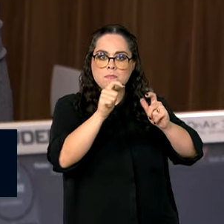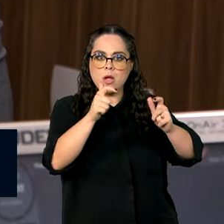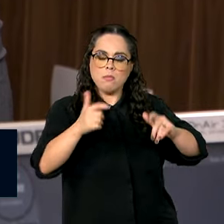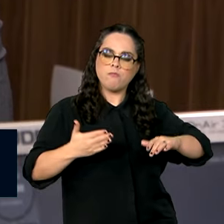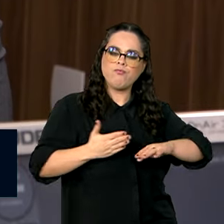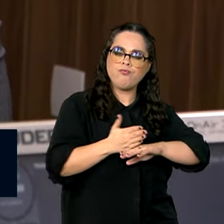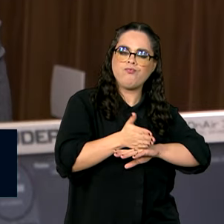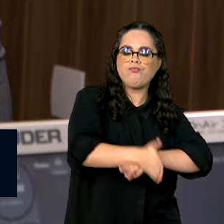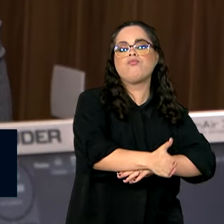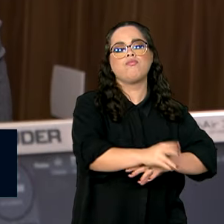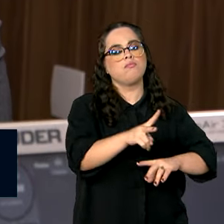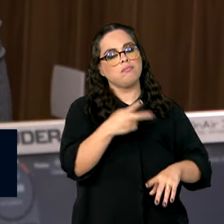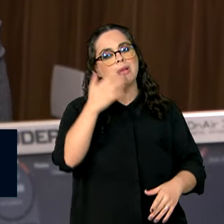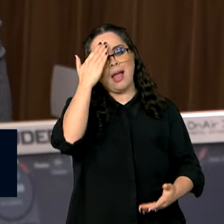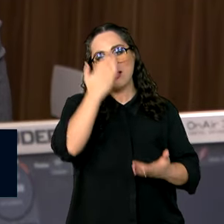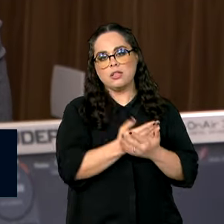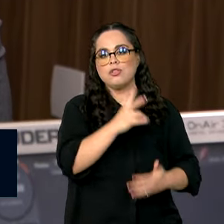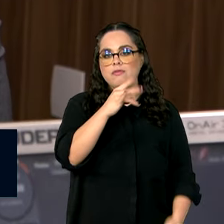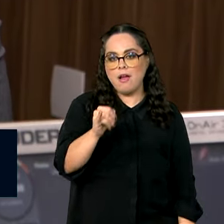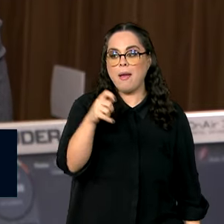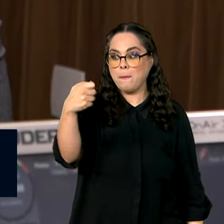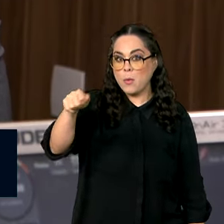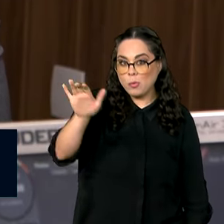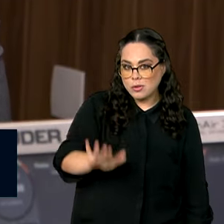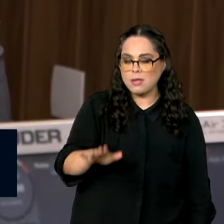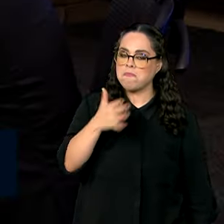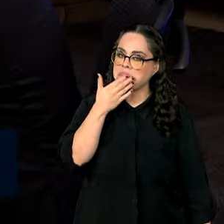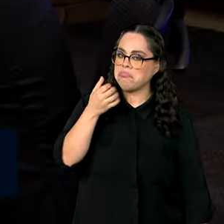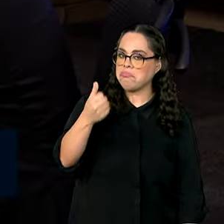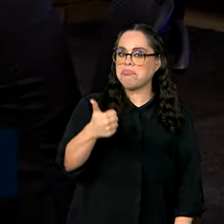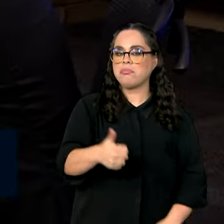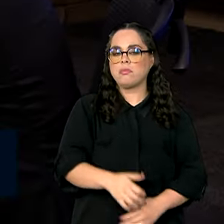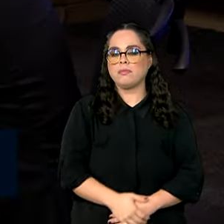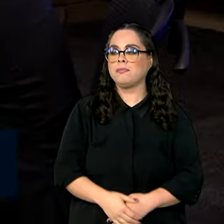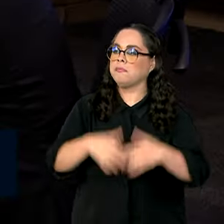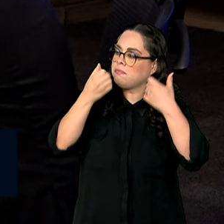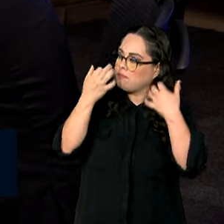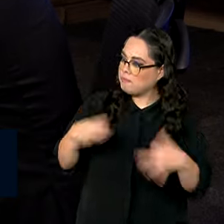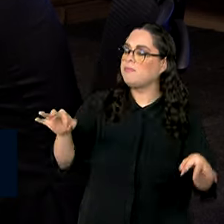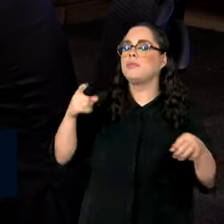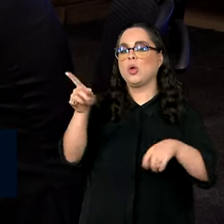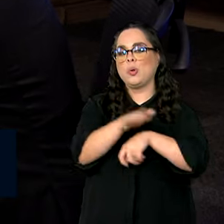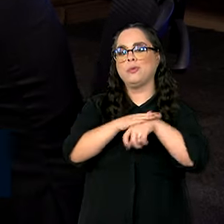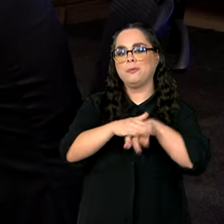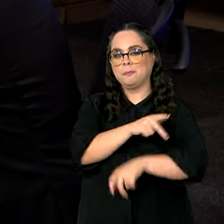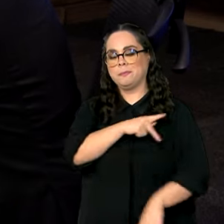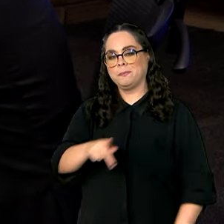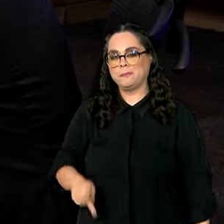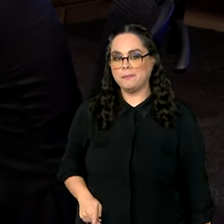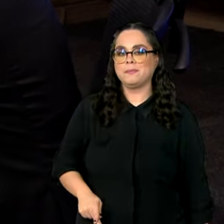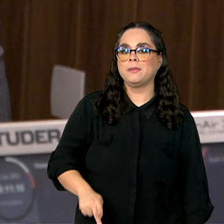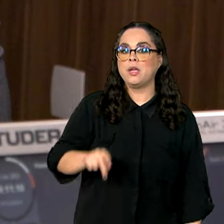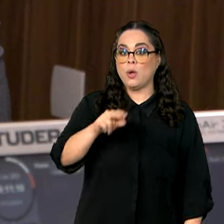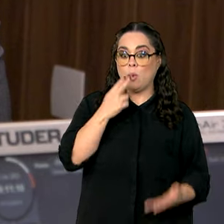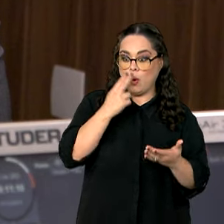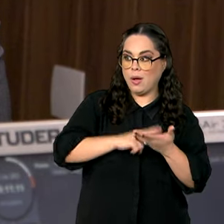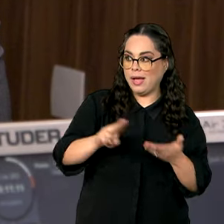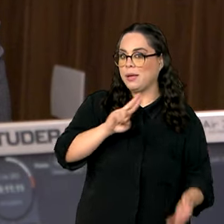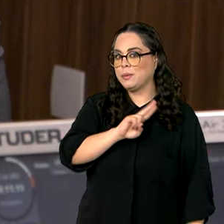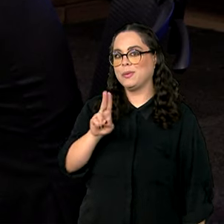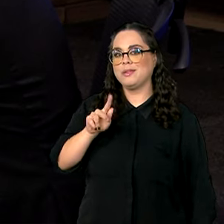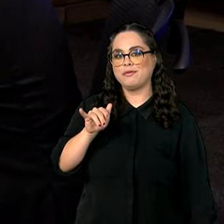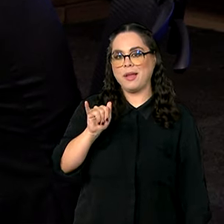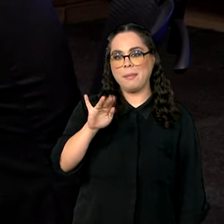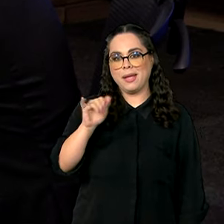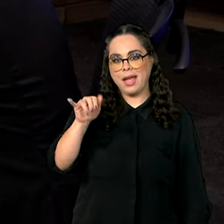participação e a gente crê que vai ter uma black friday muito bem sucedida muito bem a gente conversou com o pres presidente dos Correios Fabiano Silva dos Santos muito obrigado por